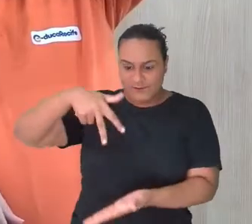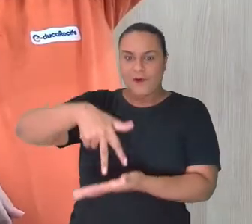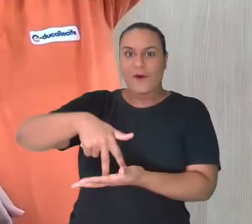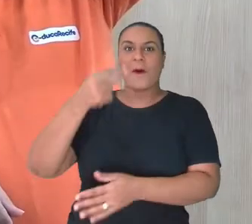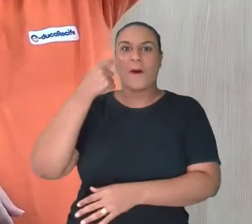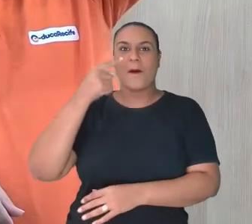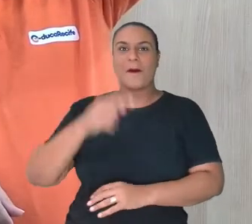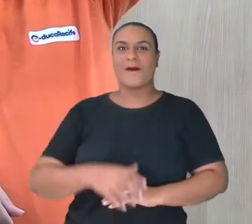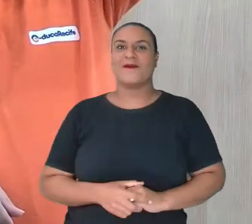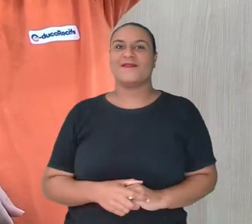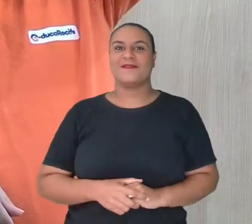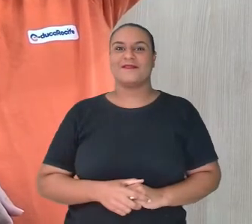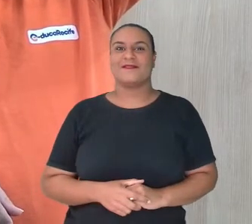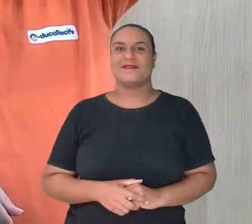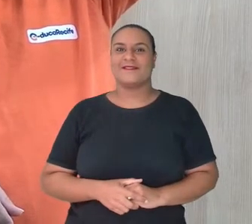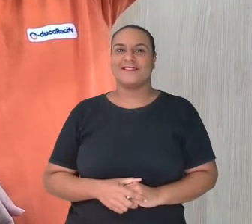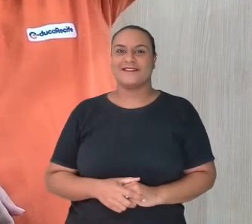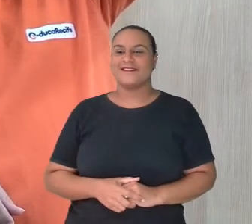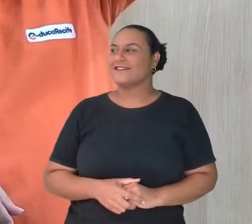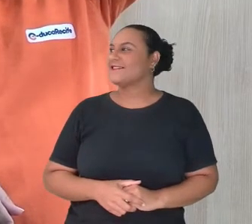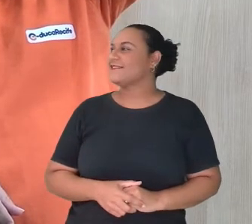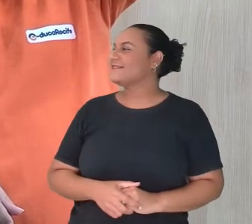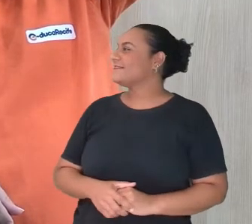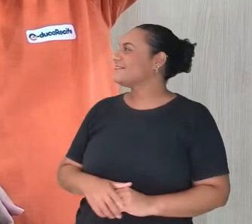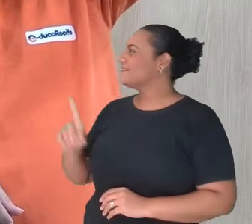hein? É nóis!